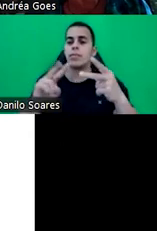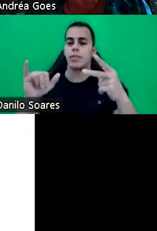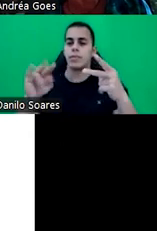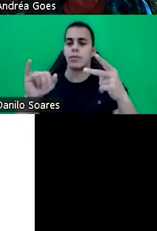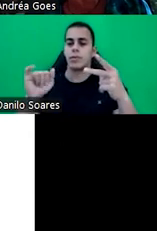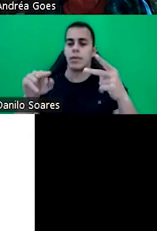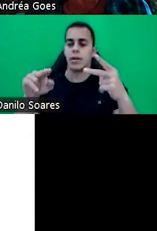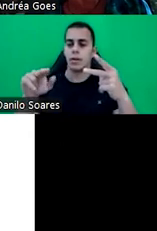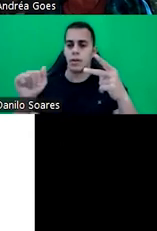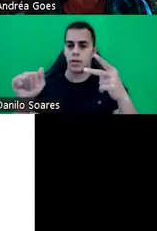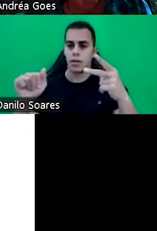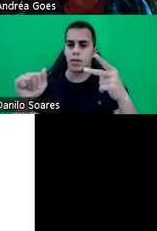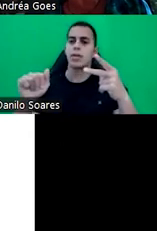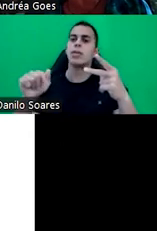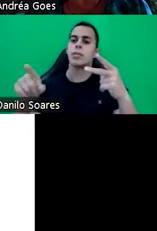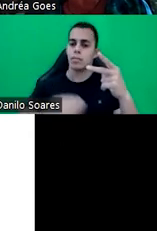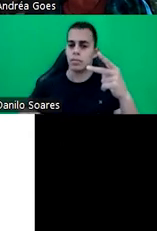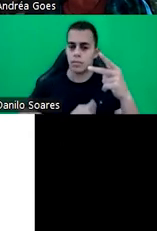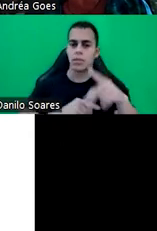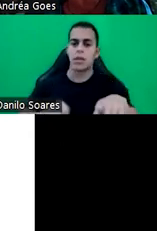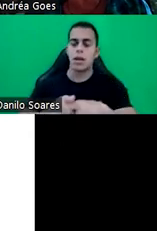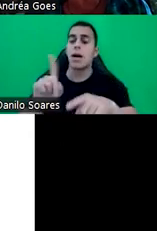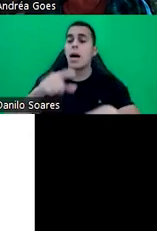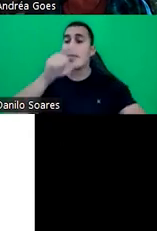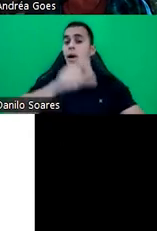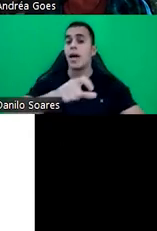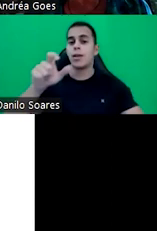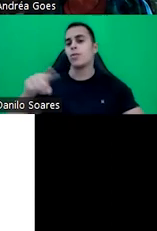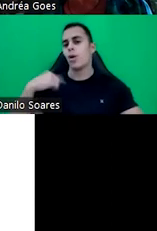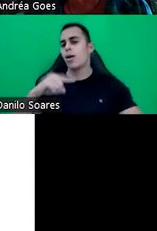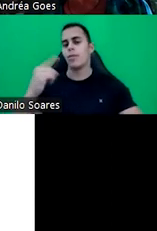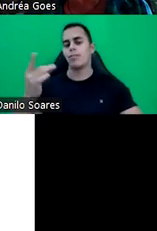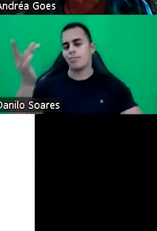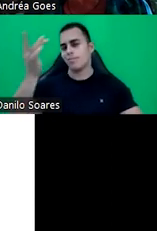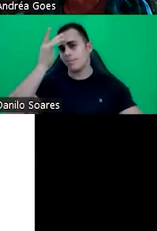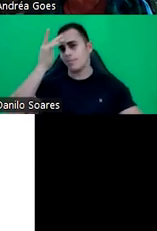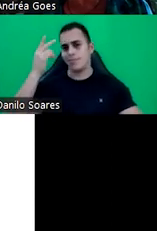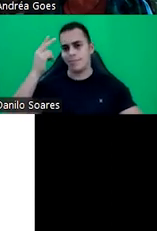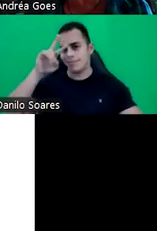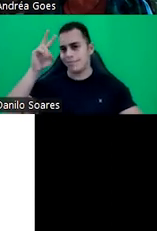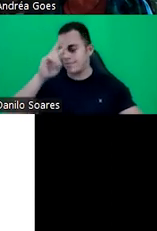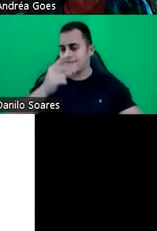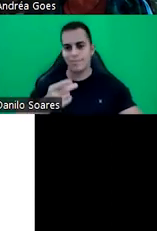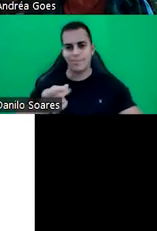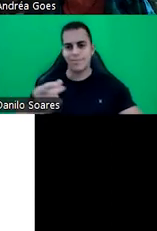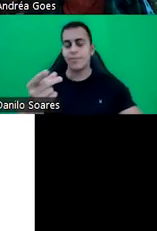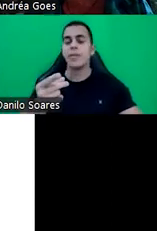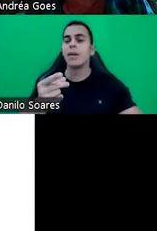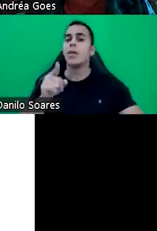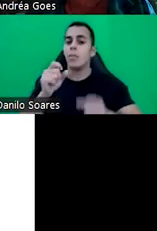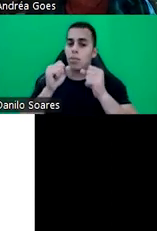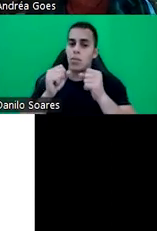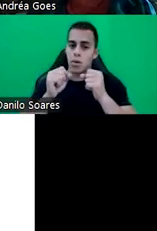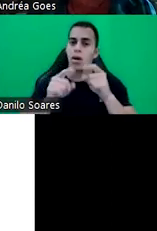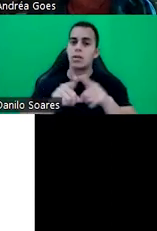Terra, que casou com o Rodrigo Cambará. Então, são personagens inesquecíveis e que podem ser